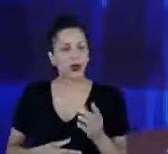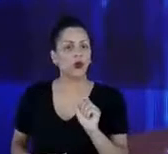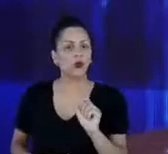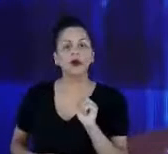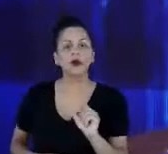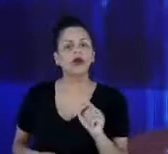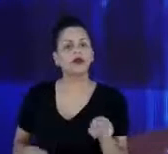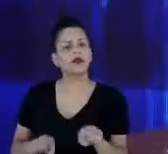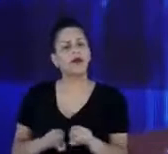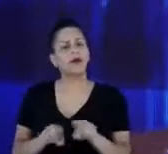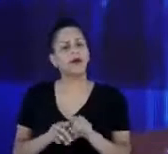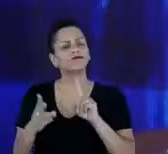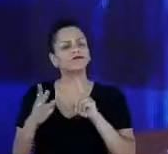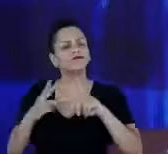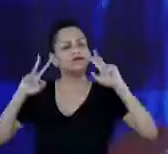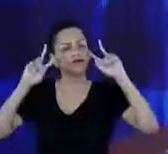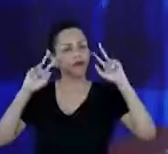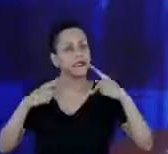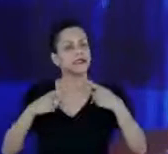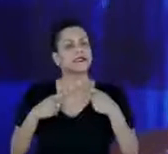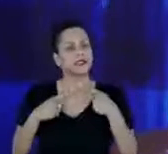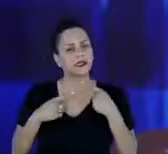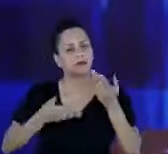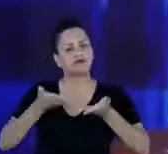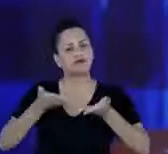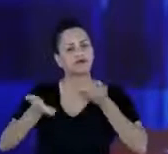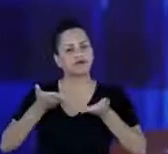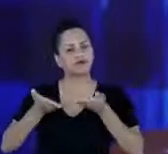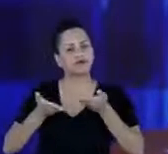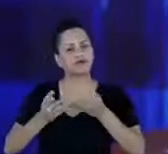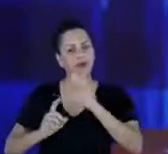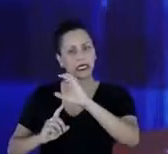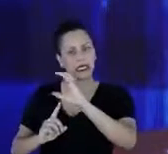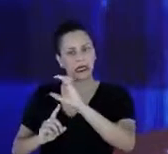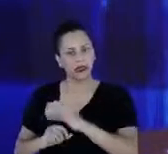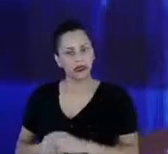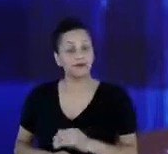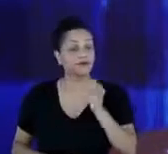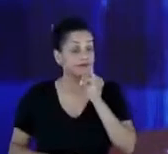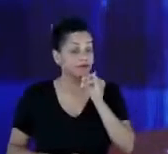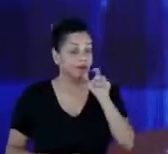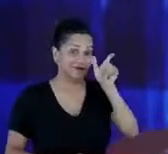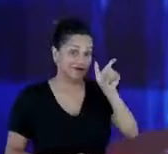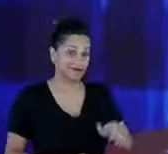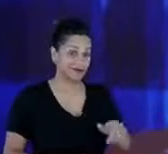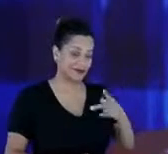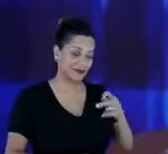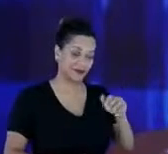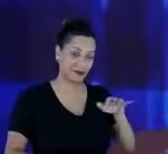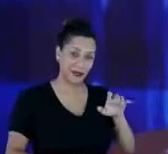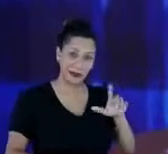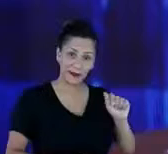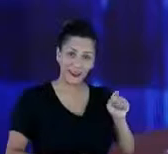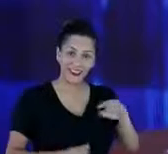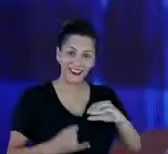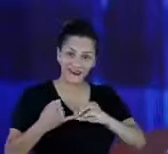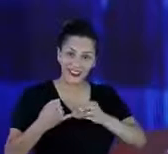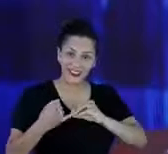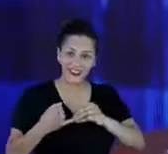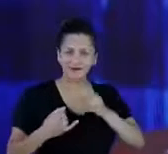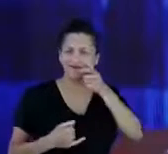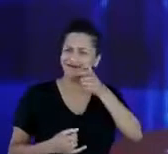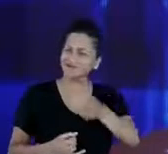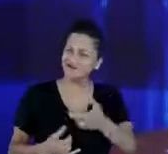na humanização do tratamento né você coloca aqui do cliente você colocou que o caso da Pamela e do feijão né que eu acho muito interessante muito